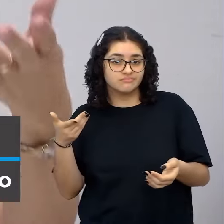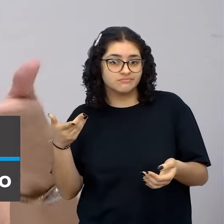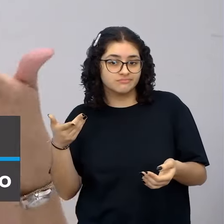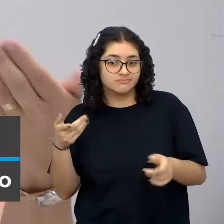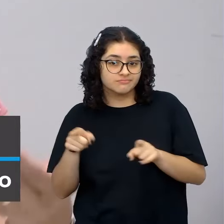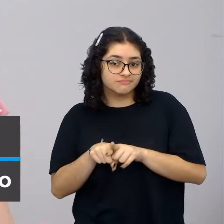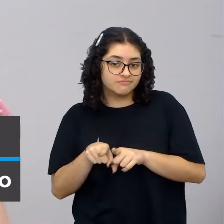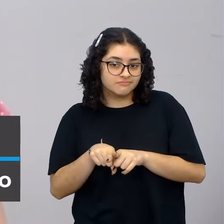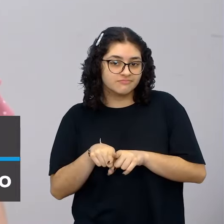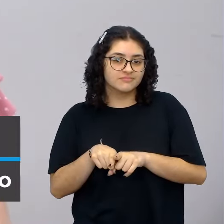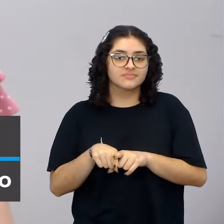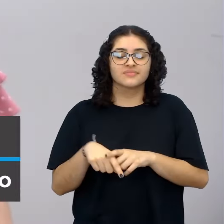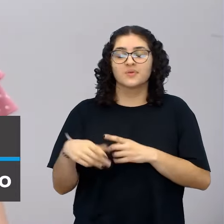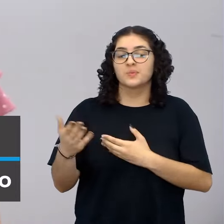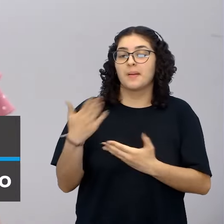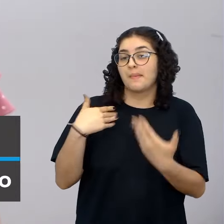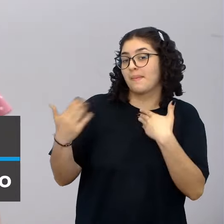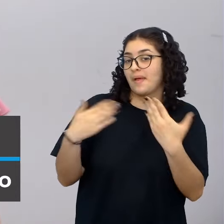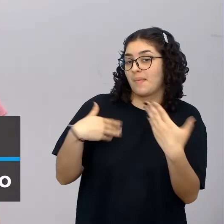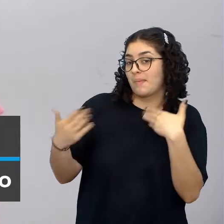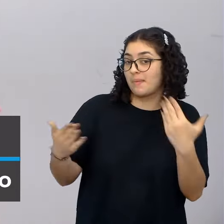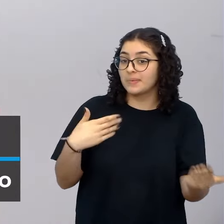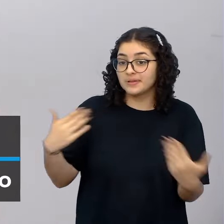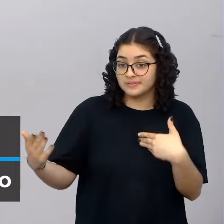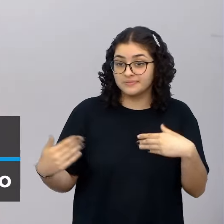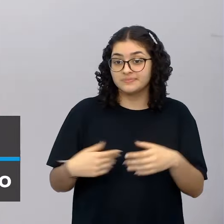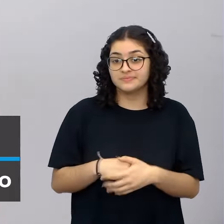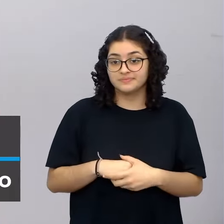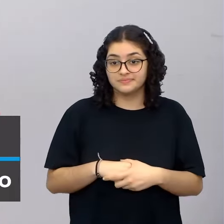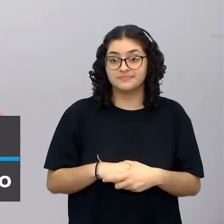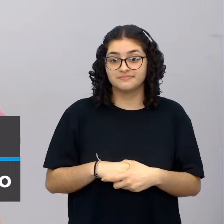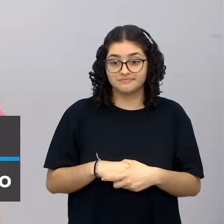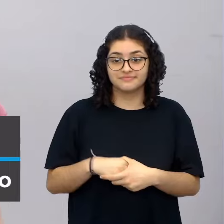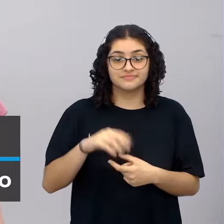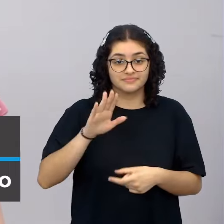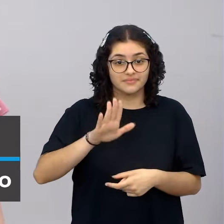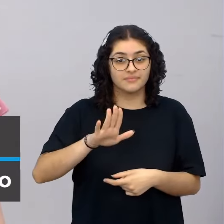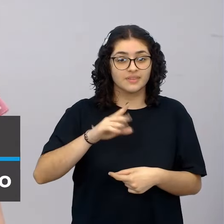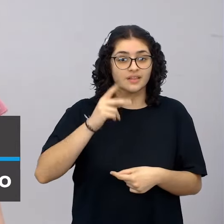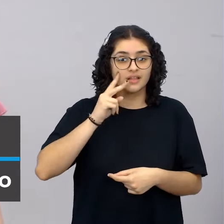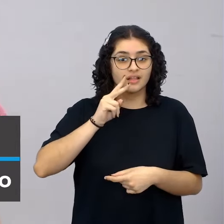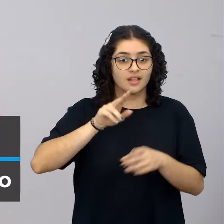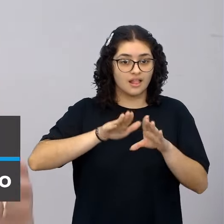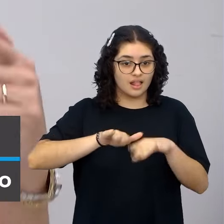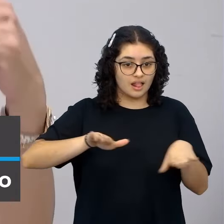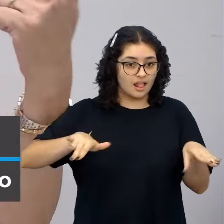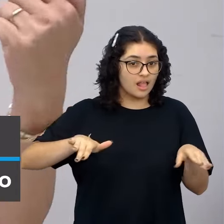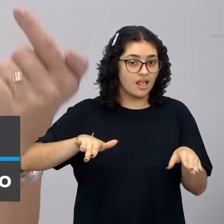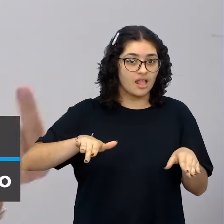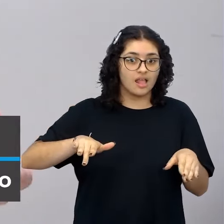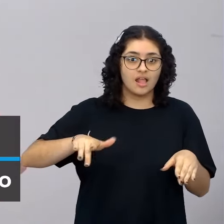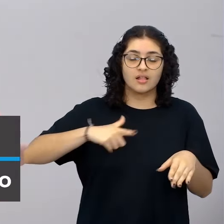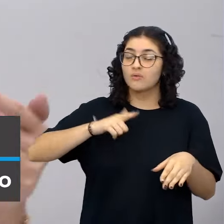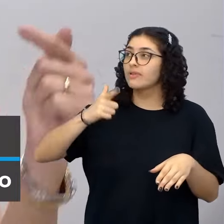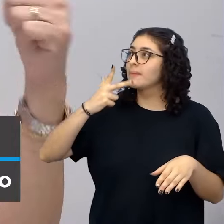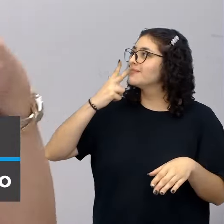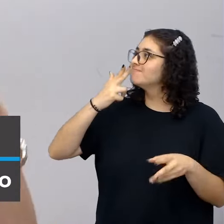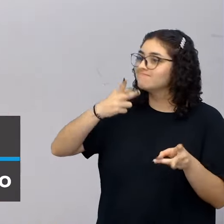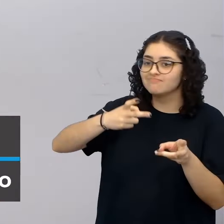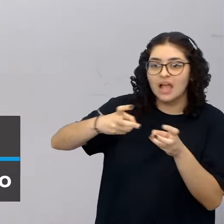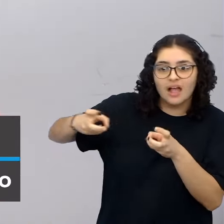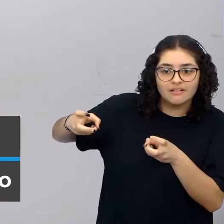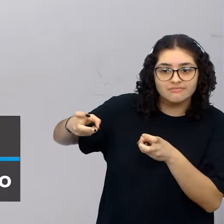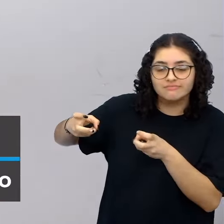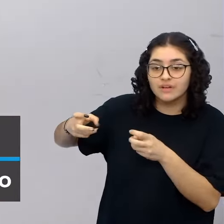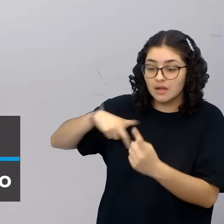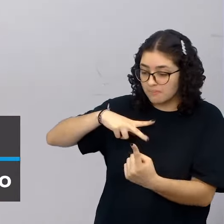está se conversando aqui hoje nessa distância. Mas lembre que as nossas crianças elas ainda não têm esta dimensão. Ela está neste